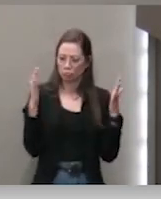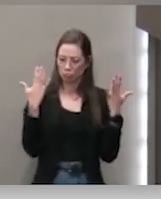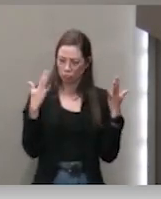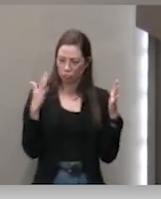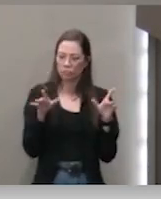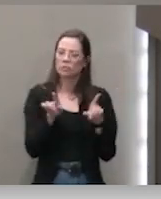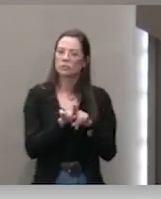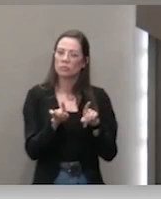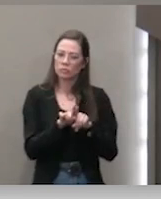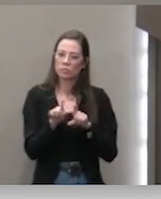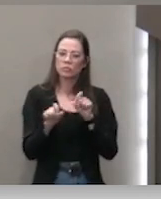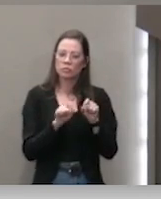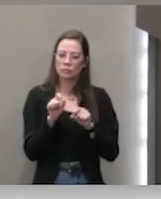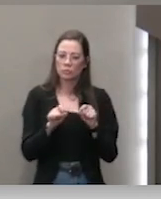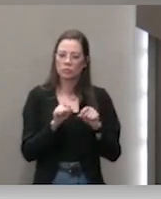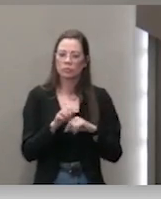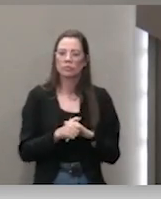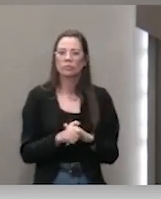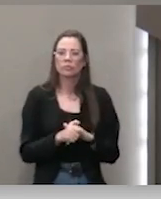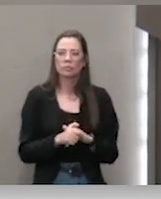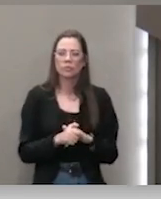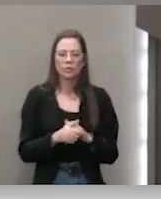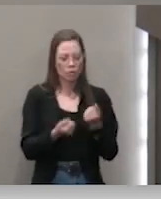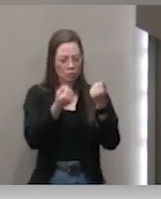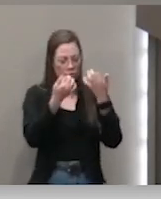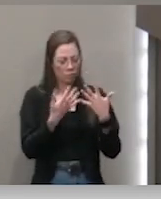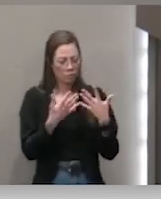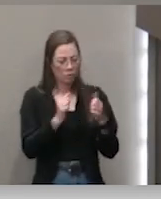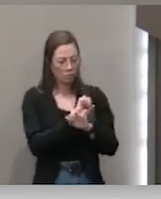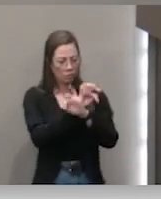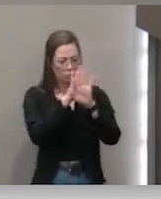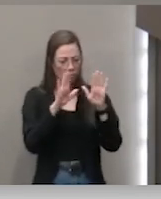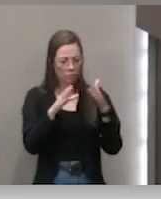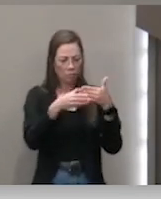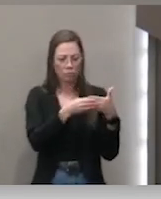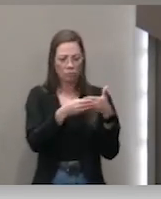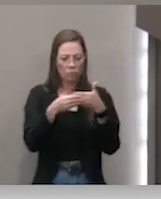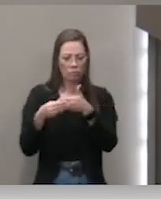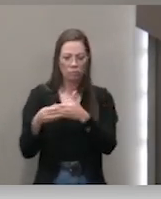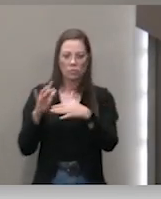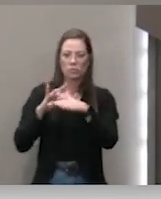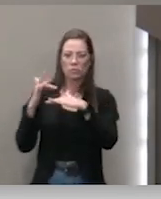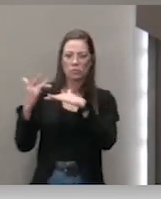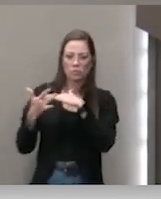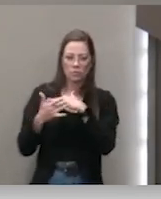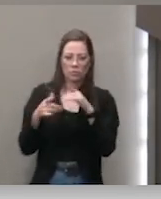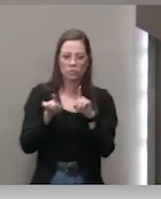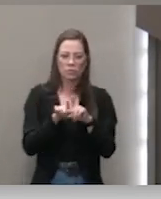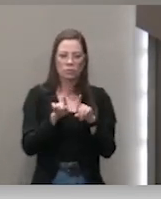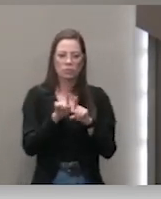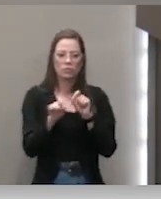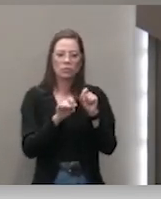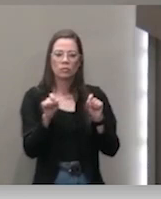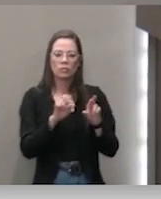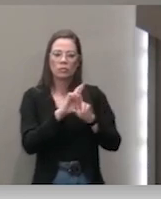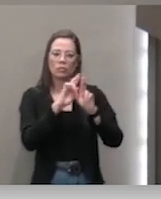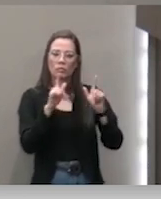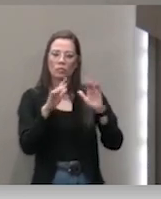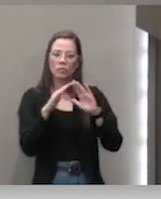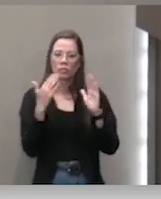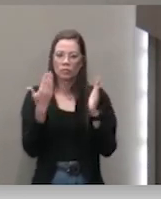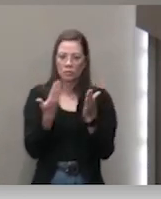quanto a isso, e para que fique muito lúcido e claro para quem nos acompanha aqui pelas redes sociais, a diferença que uma